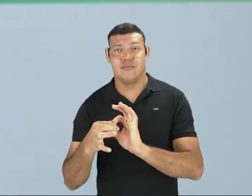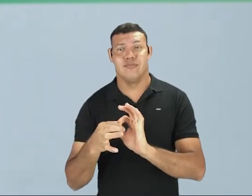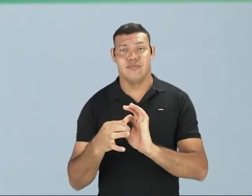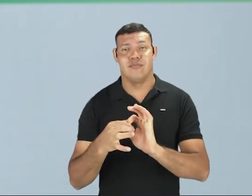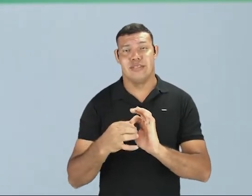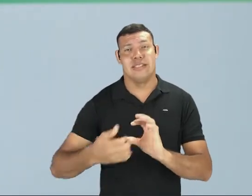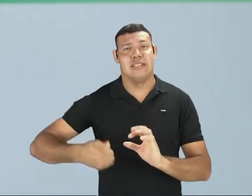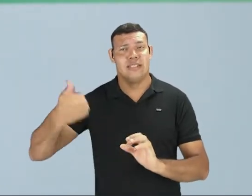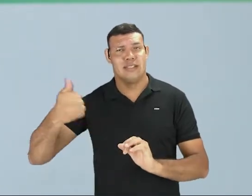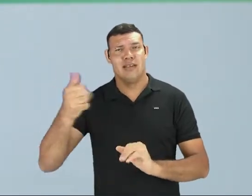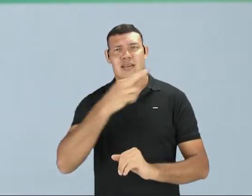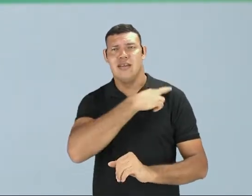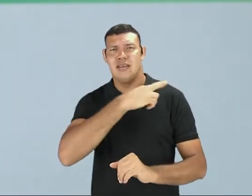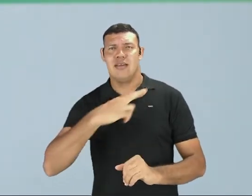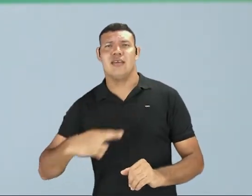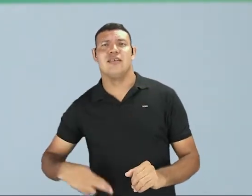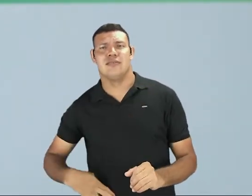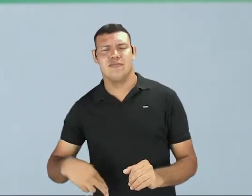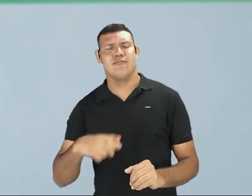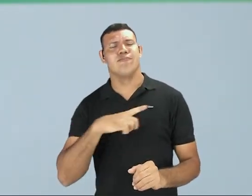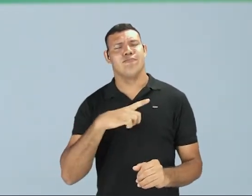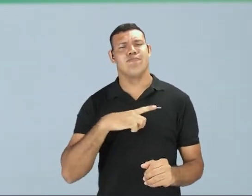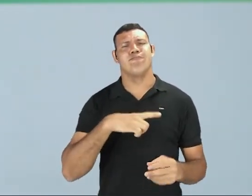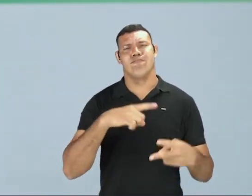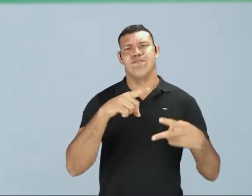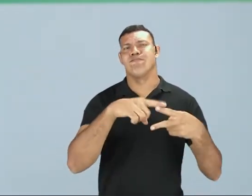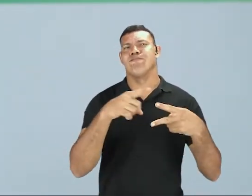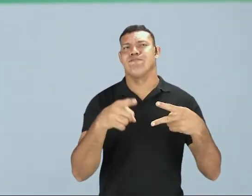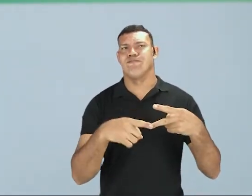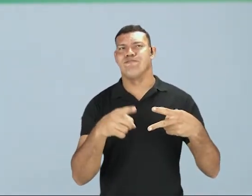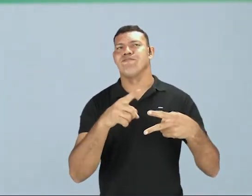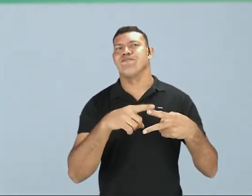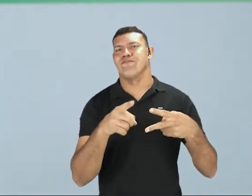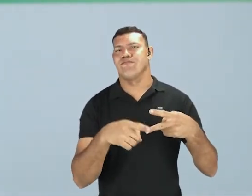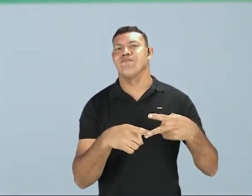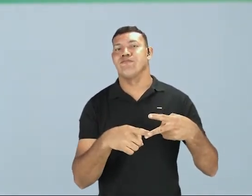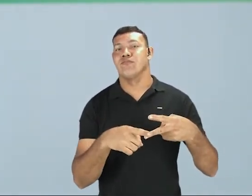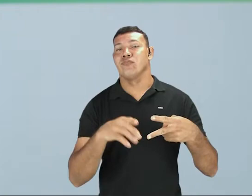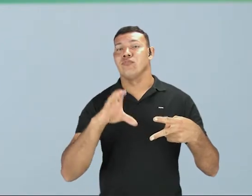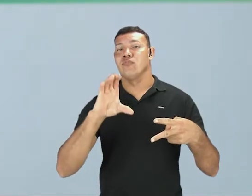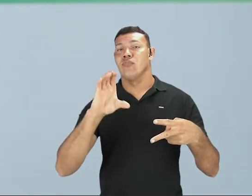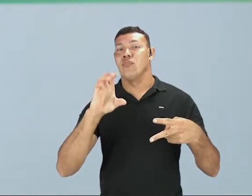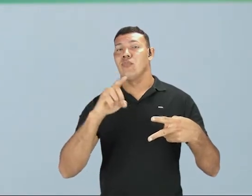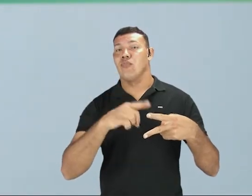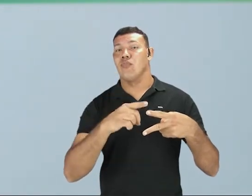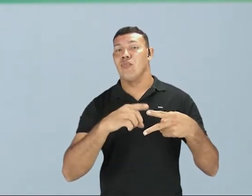Primeira República, nós temos dois termos bem significativos, que é o